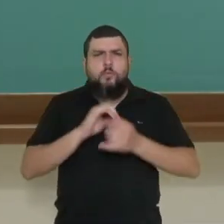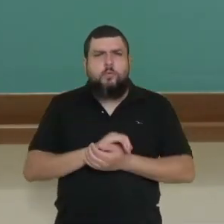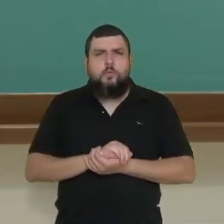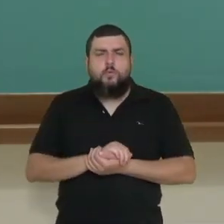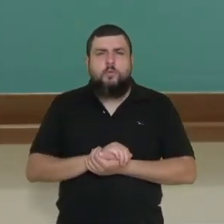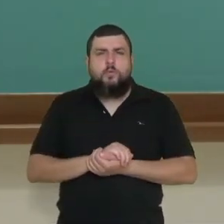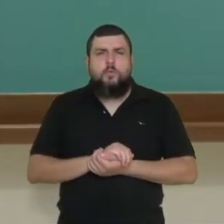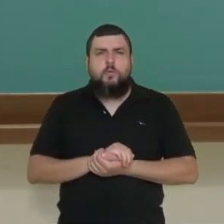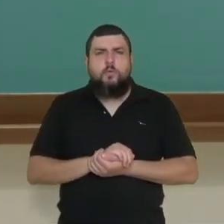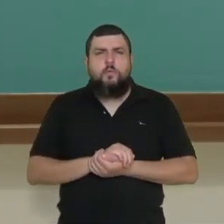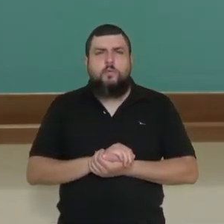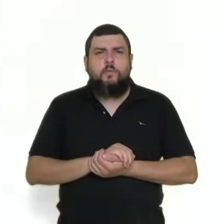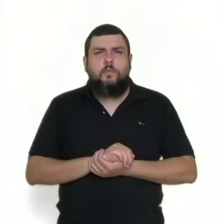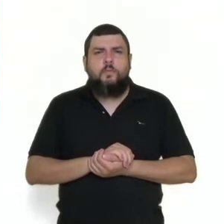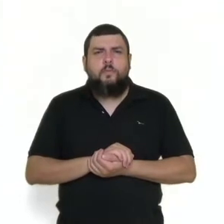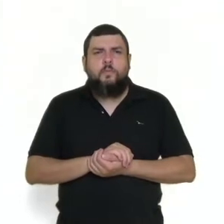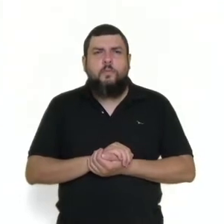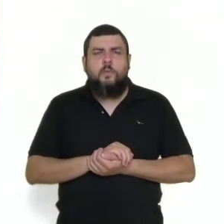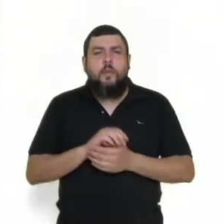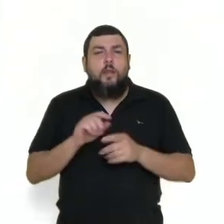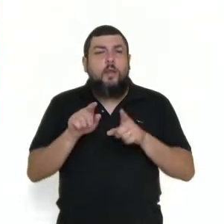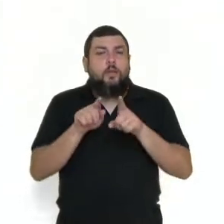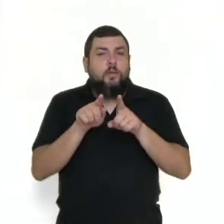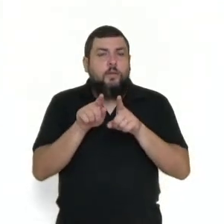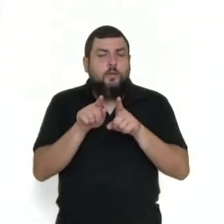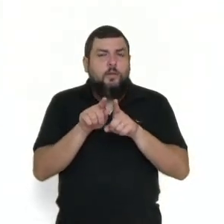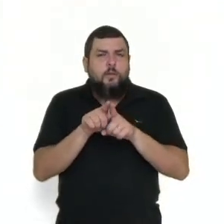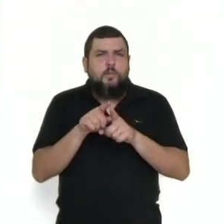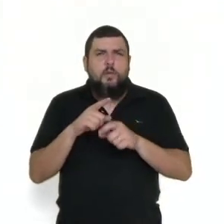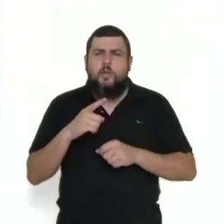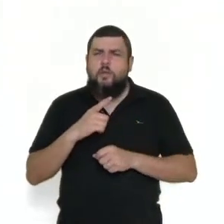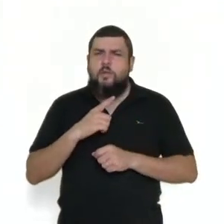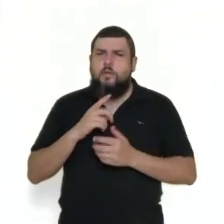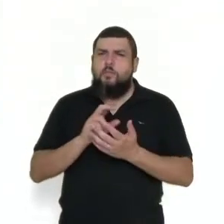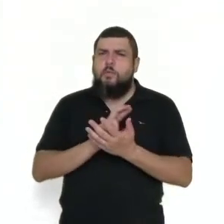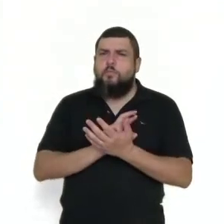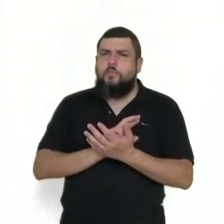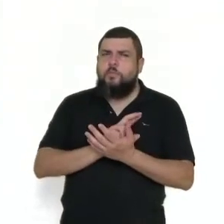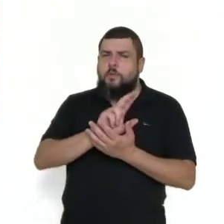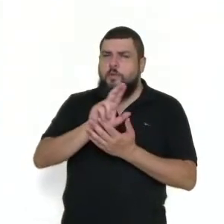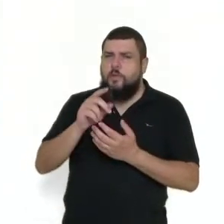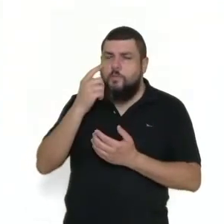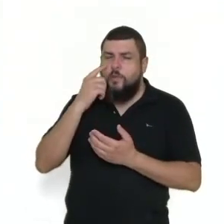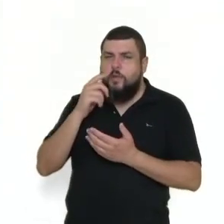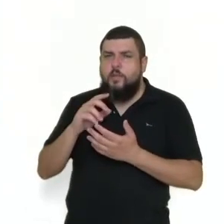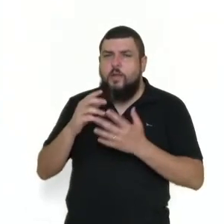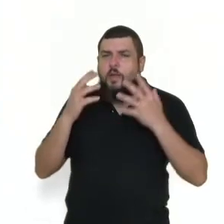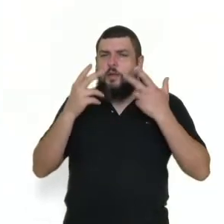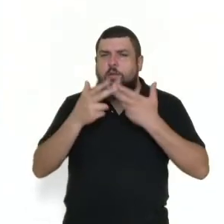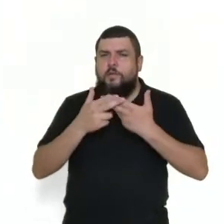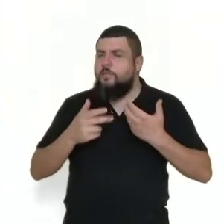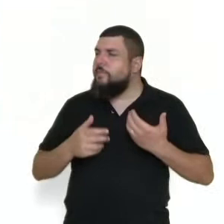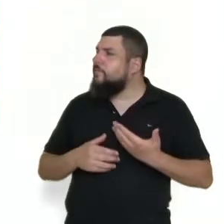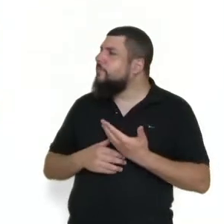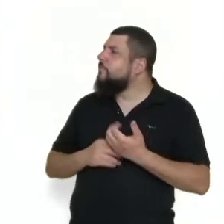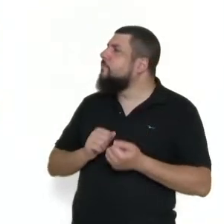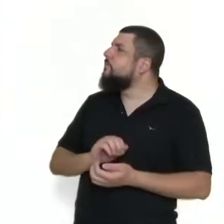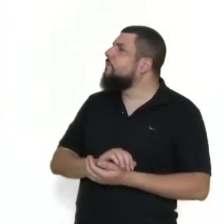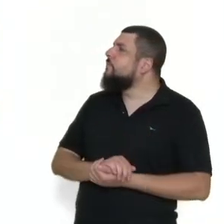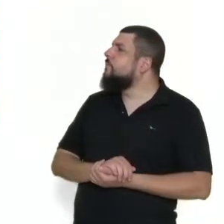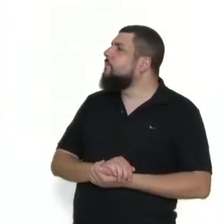Dentro da fauna dessa mesma floresta temperada, nós temos insetos xilófagos, esquilos, ratos, veados, javalis,